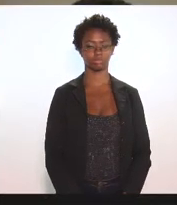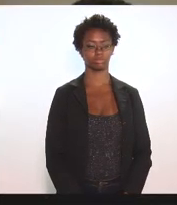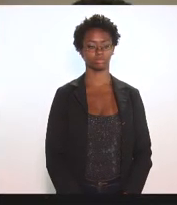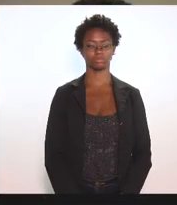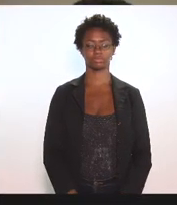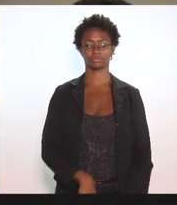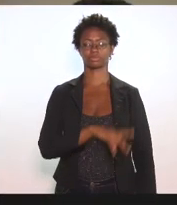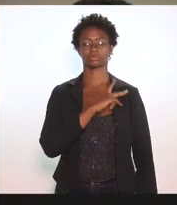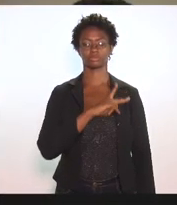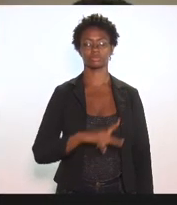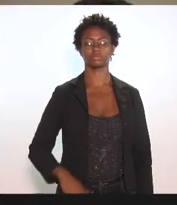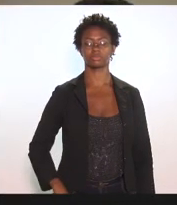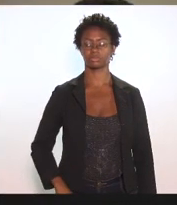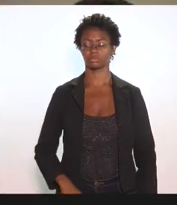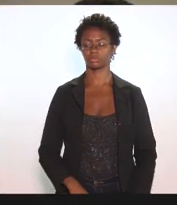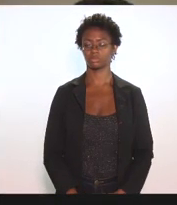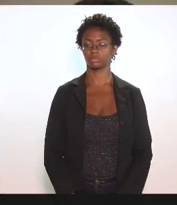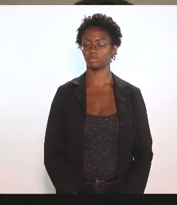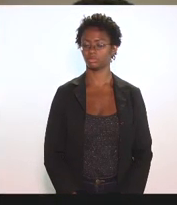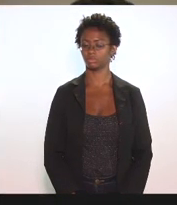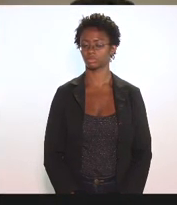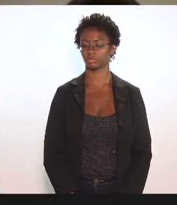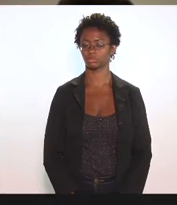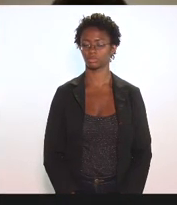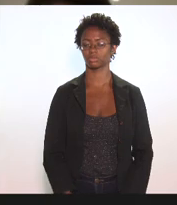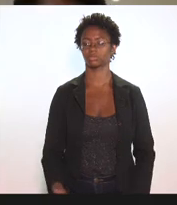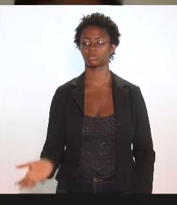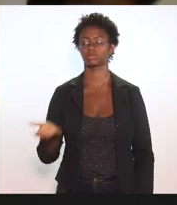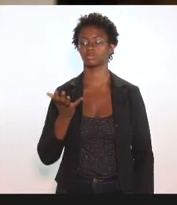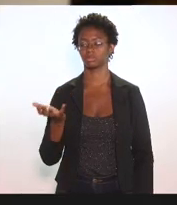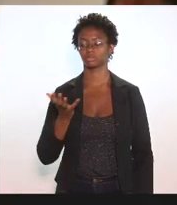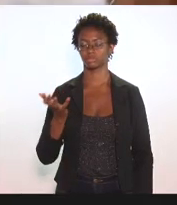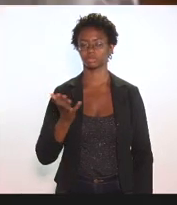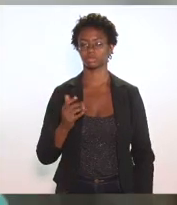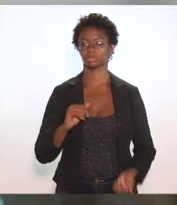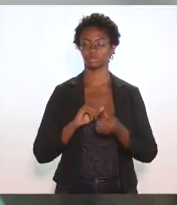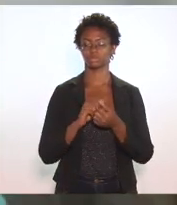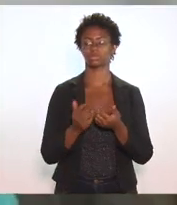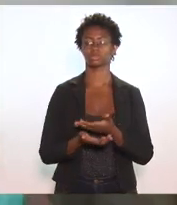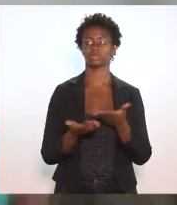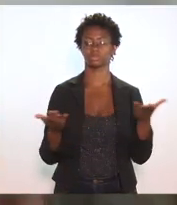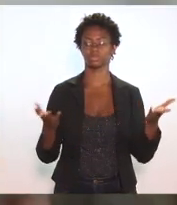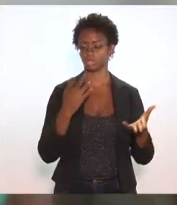Presidente, eu queria instar Vossa Excelência, porque